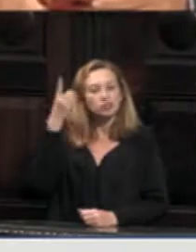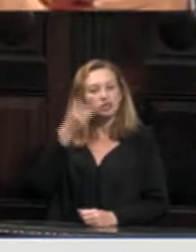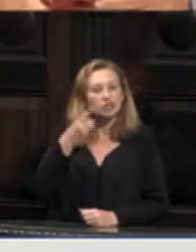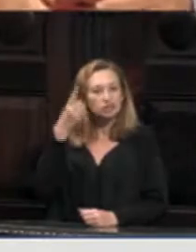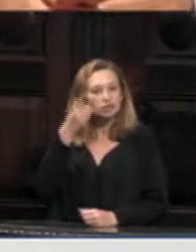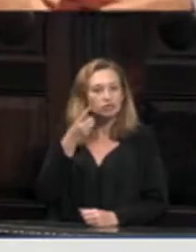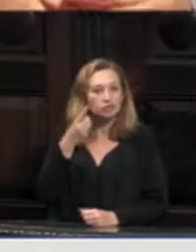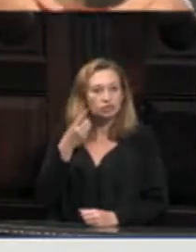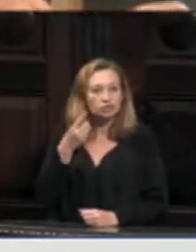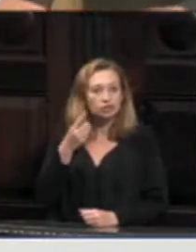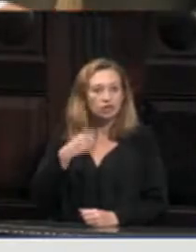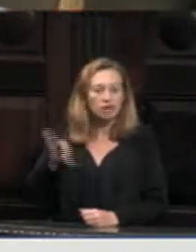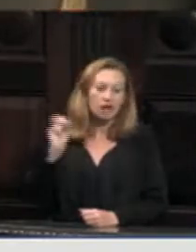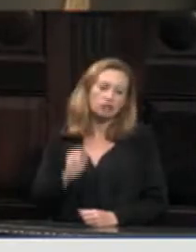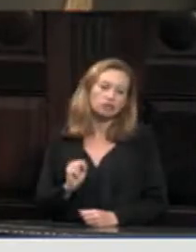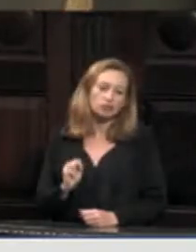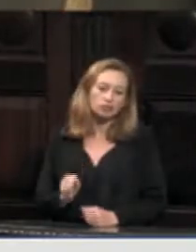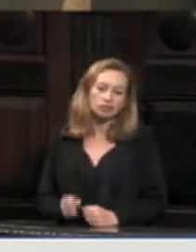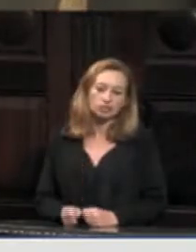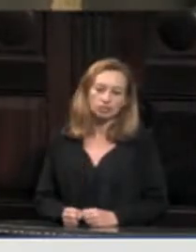Deputado Carlos Mink.